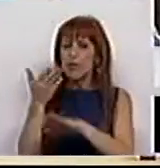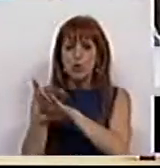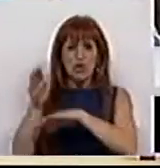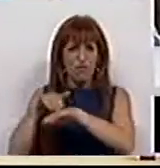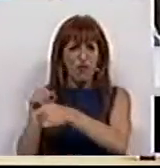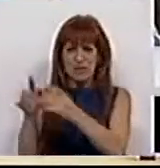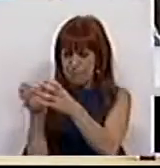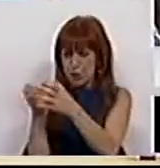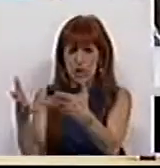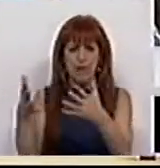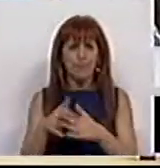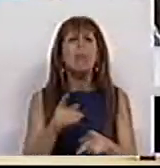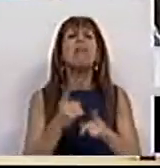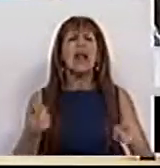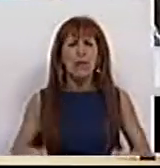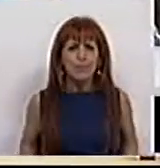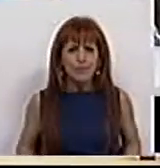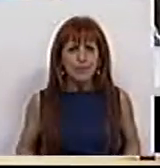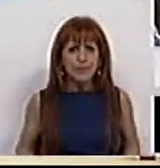abusadores sexuais. Para quê?